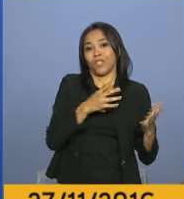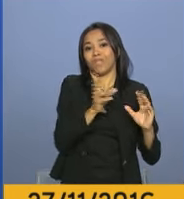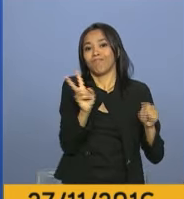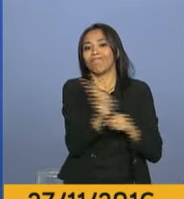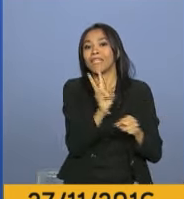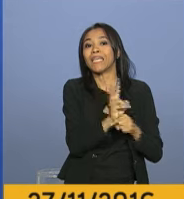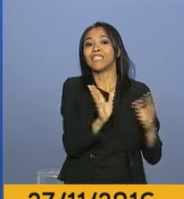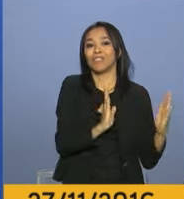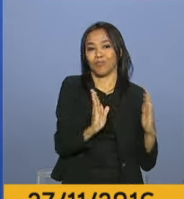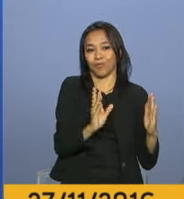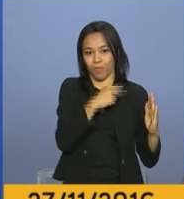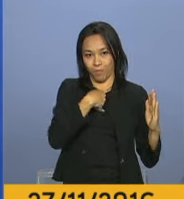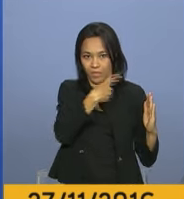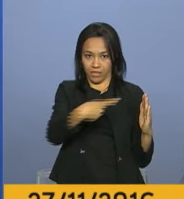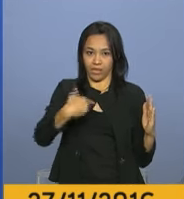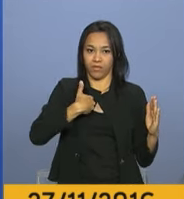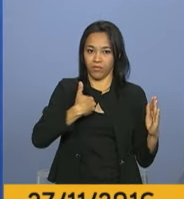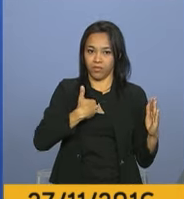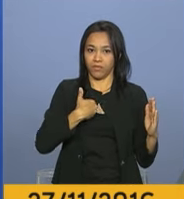até